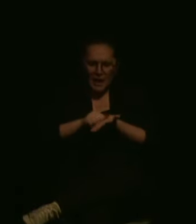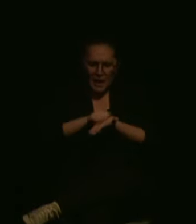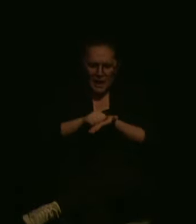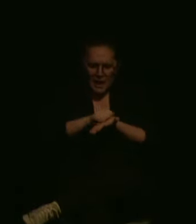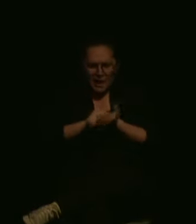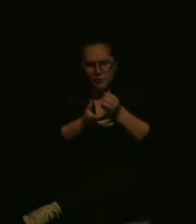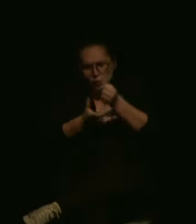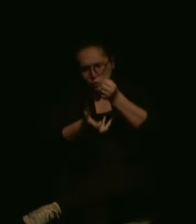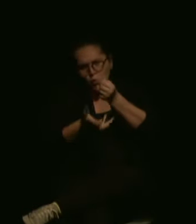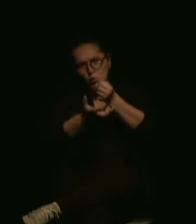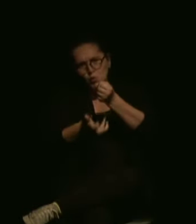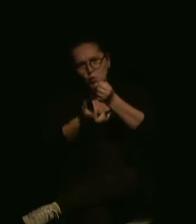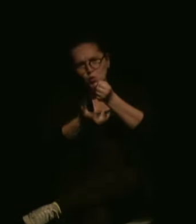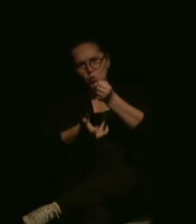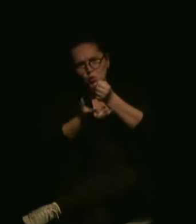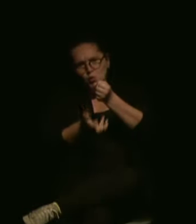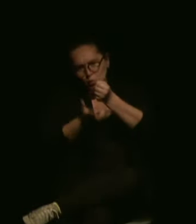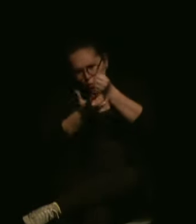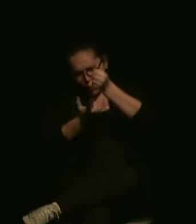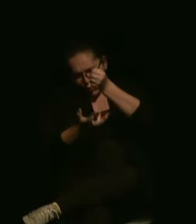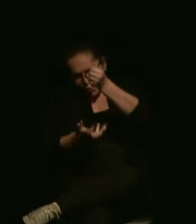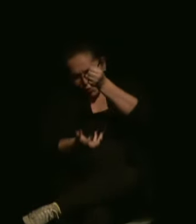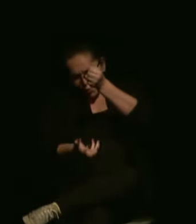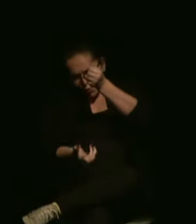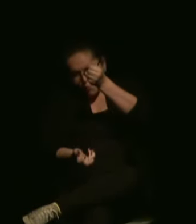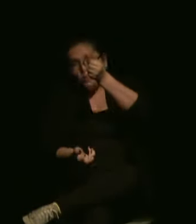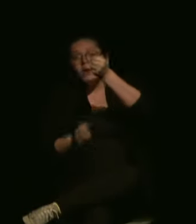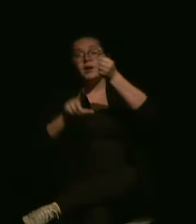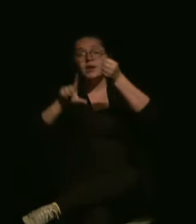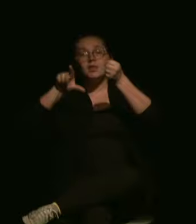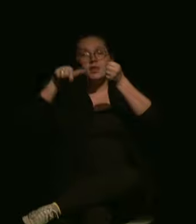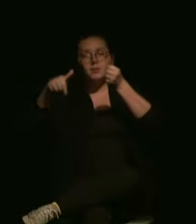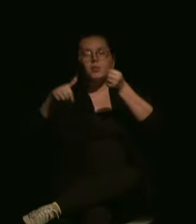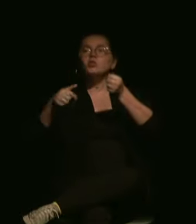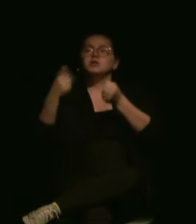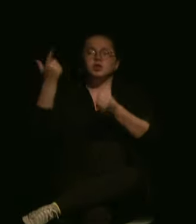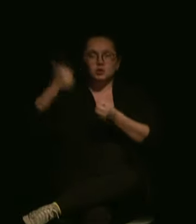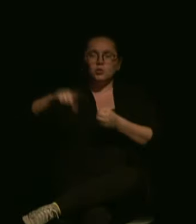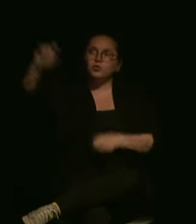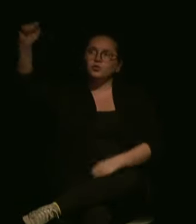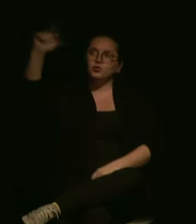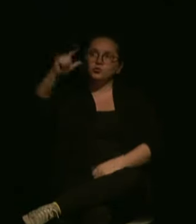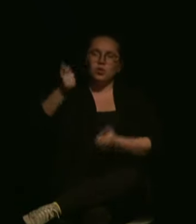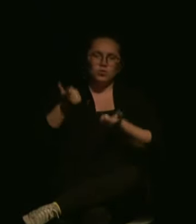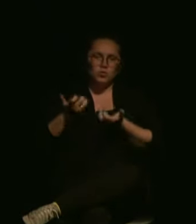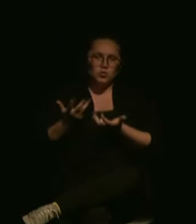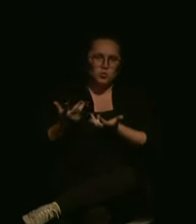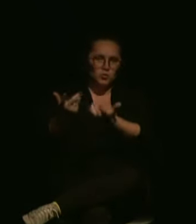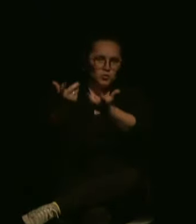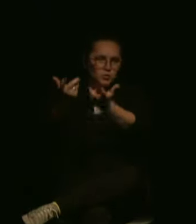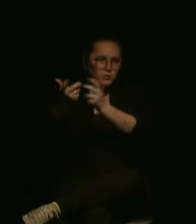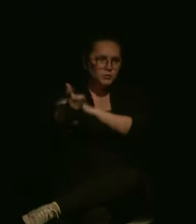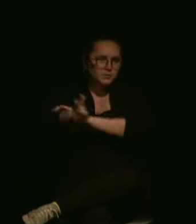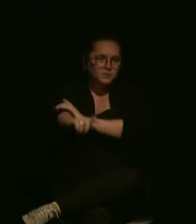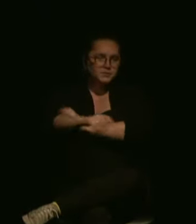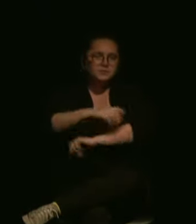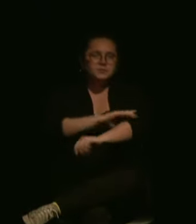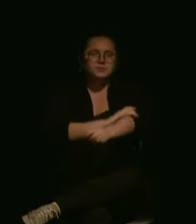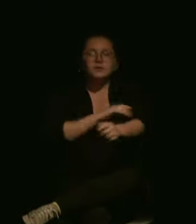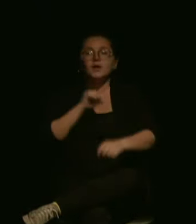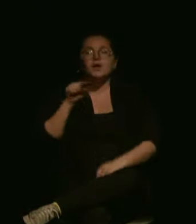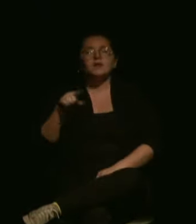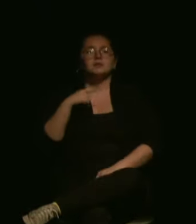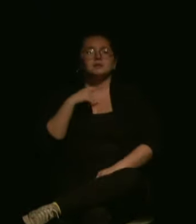lavadinha. Coa e deixa aquela farinhazinha e põe pra secar. Como é que então, chama? Isso aqui, batata